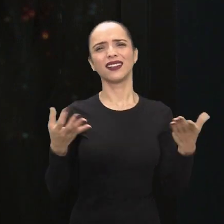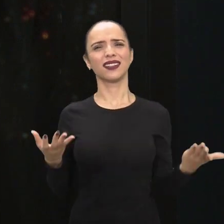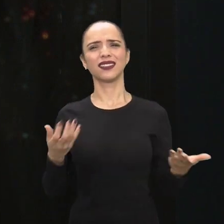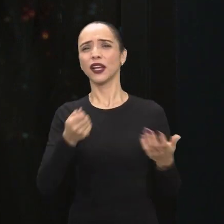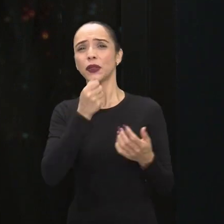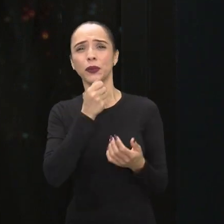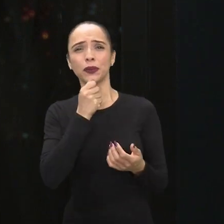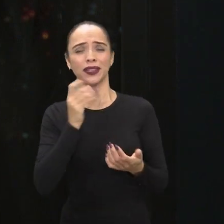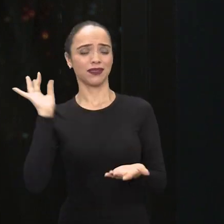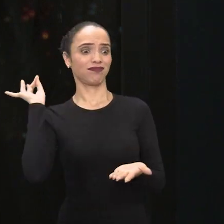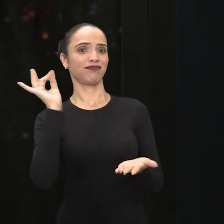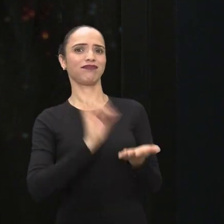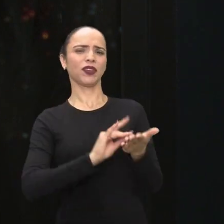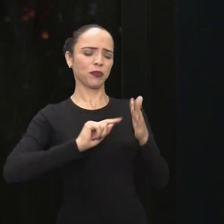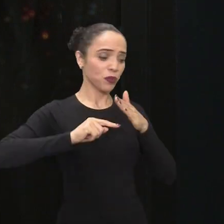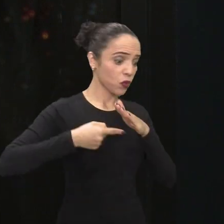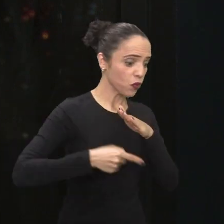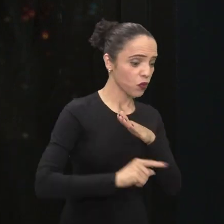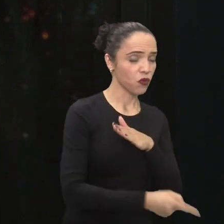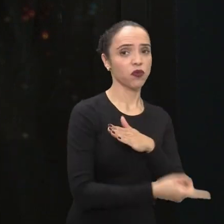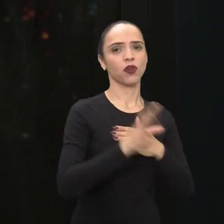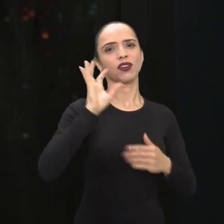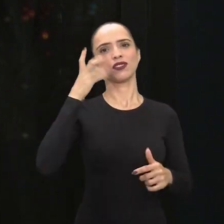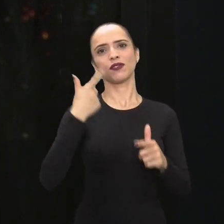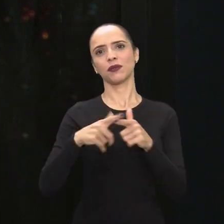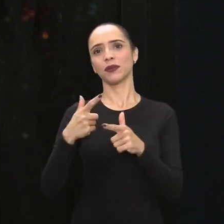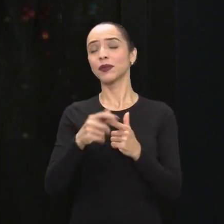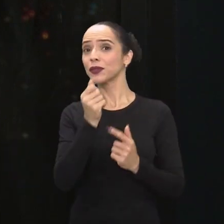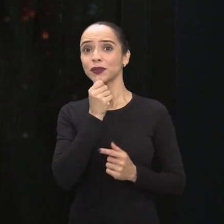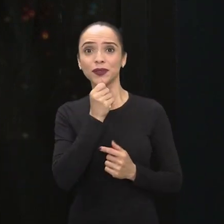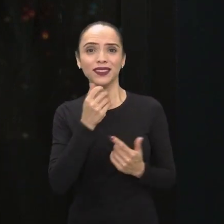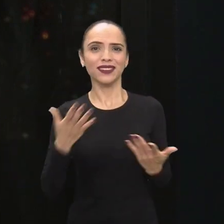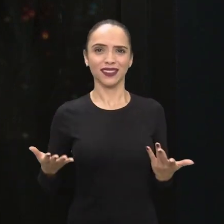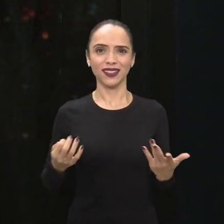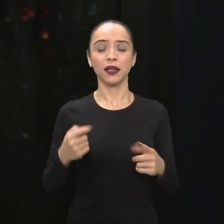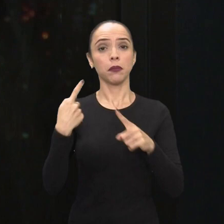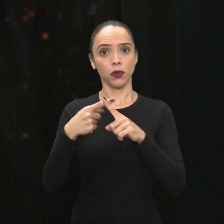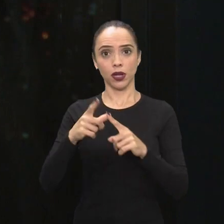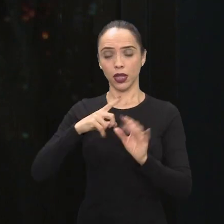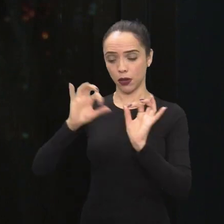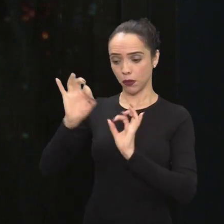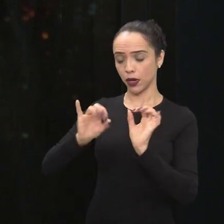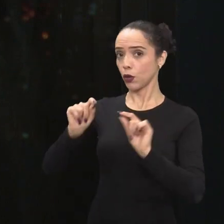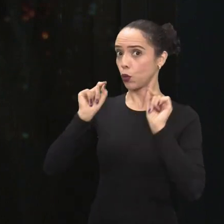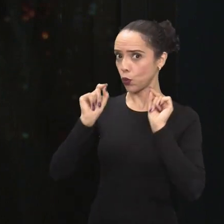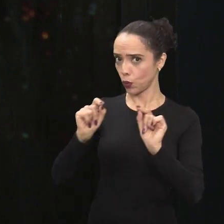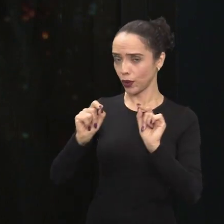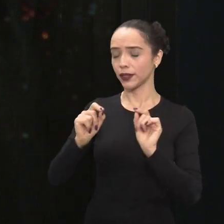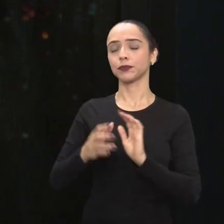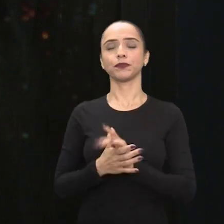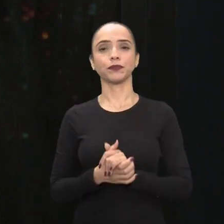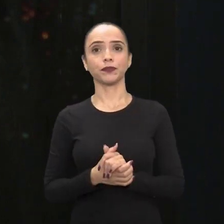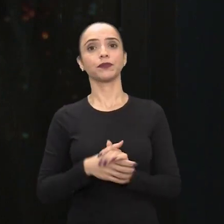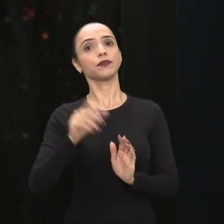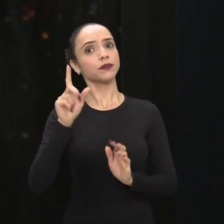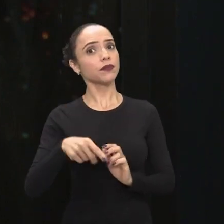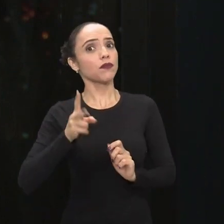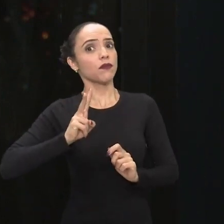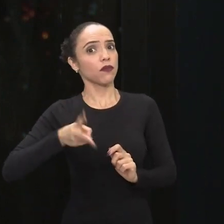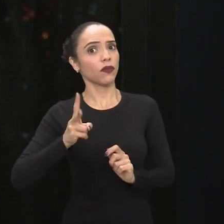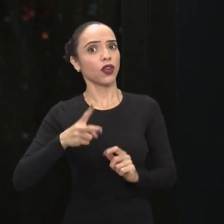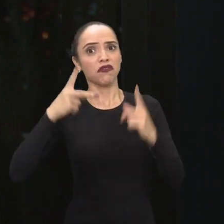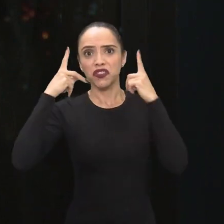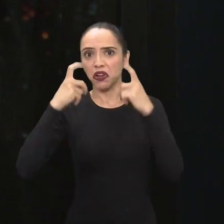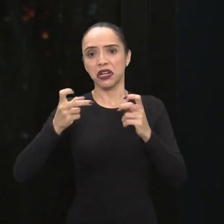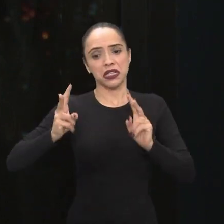de efetivação Então a gente tem um plano da continuidade que quer continuar com a mesma lógica da violência